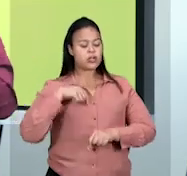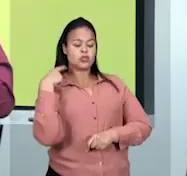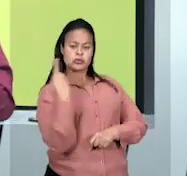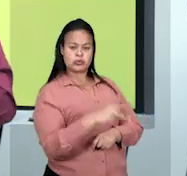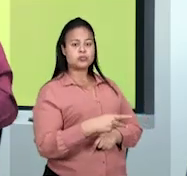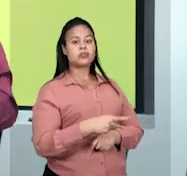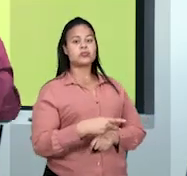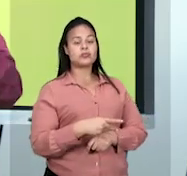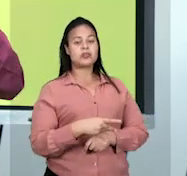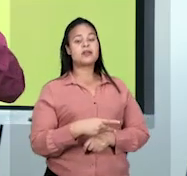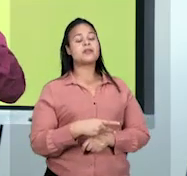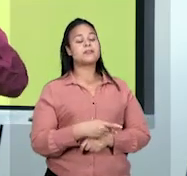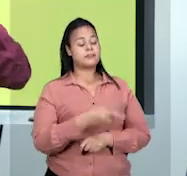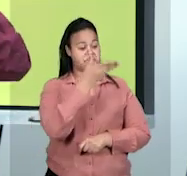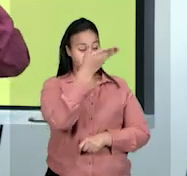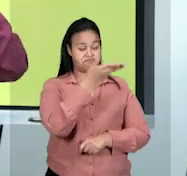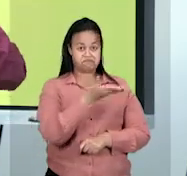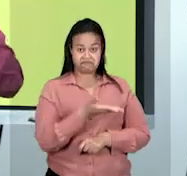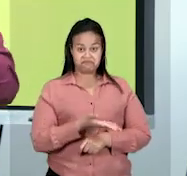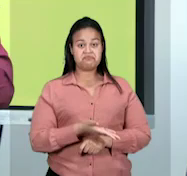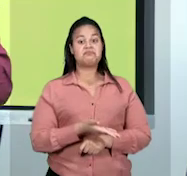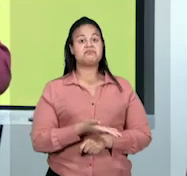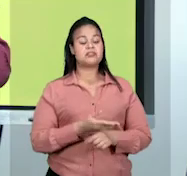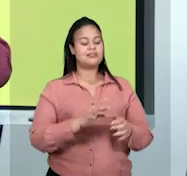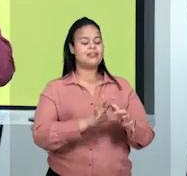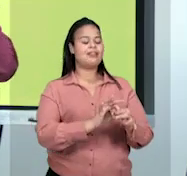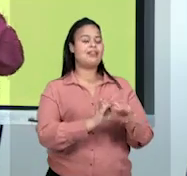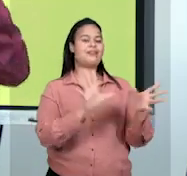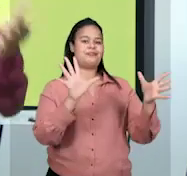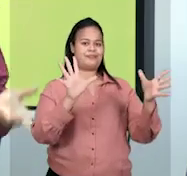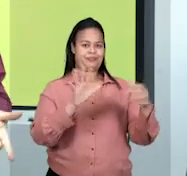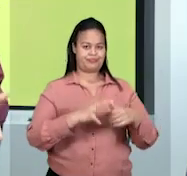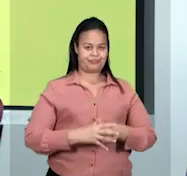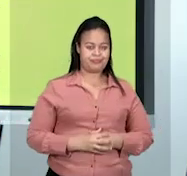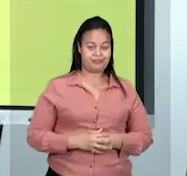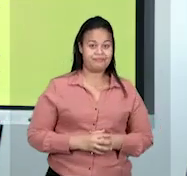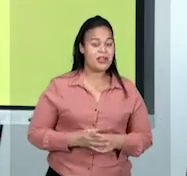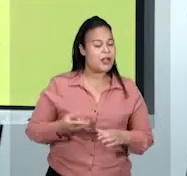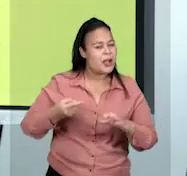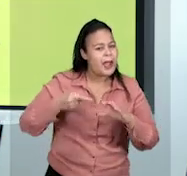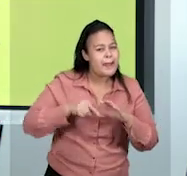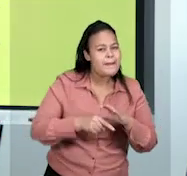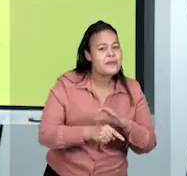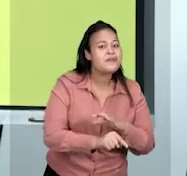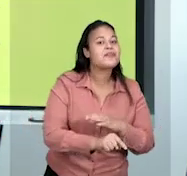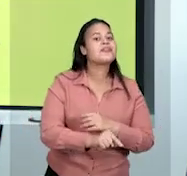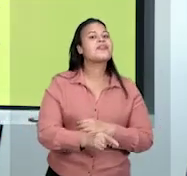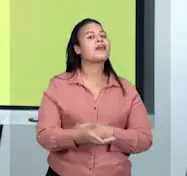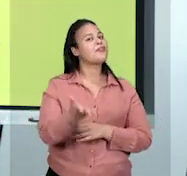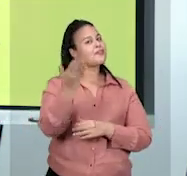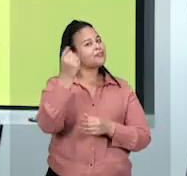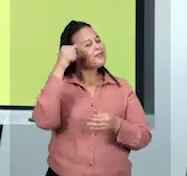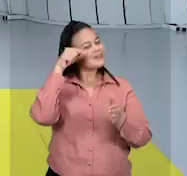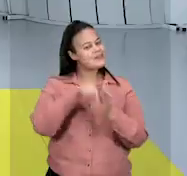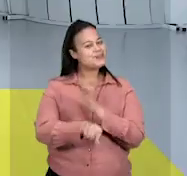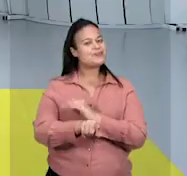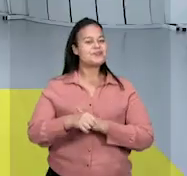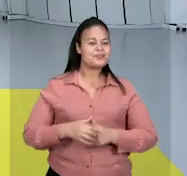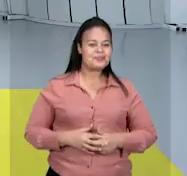você está condenado a ser livre. Então, para a gente aprofundar um pouquinho mais, vamos a algumas